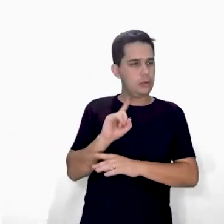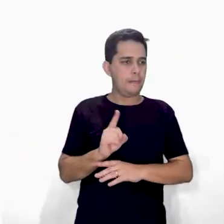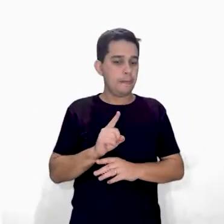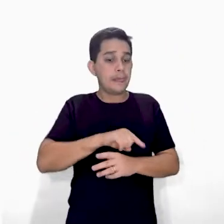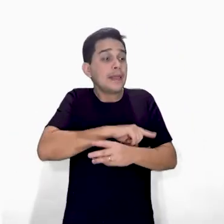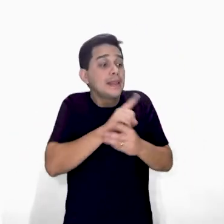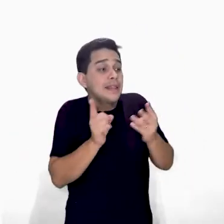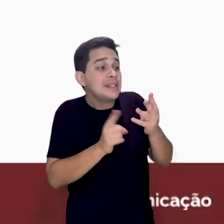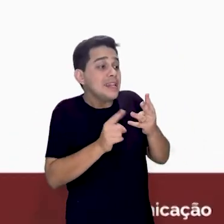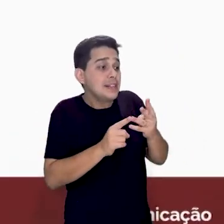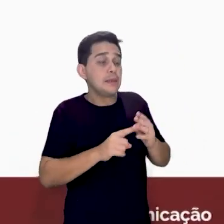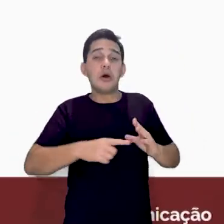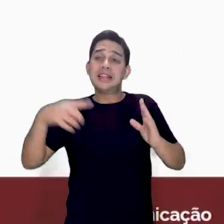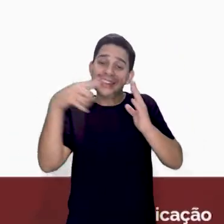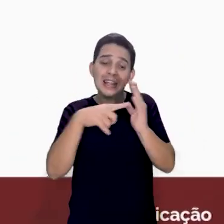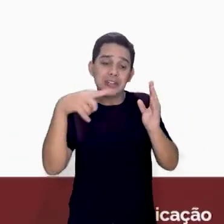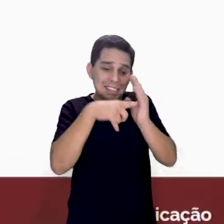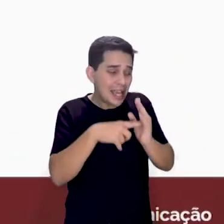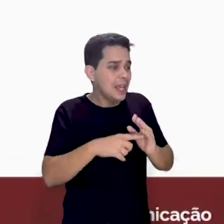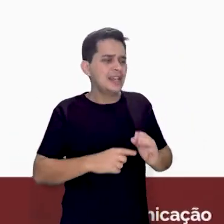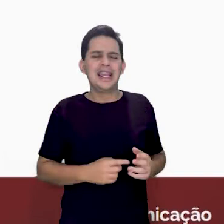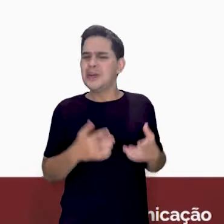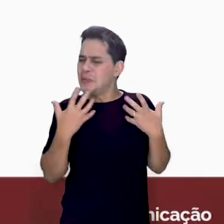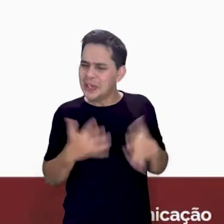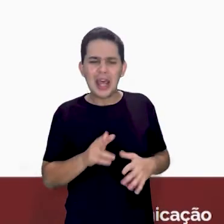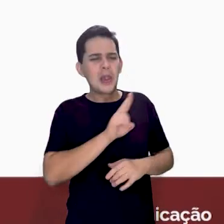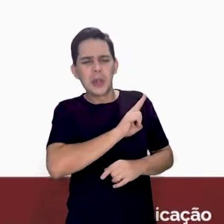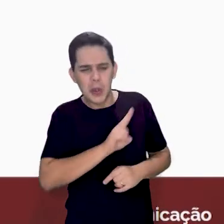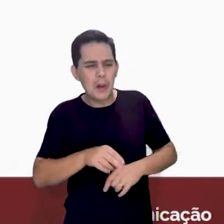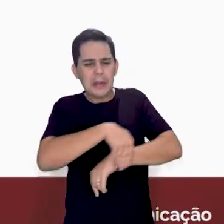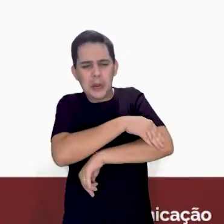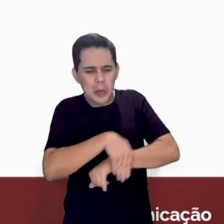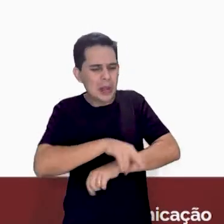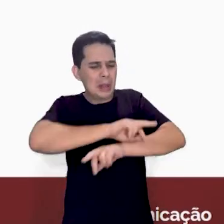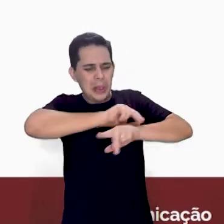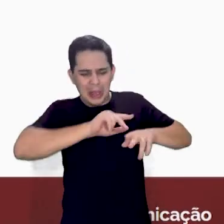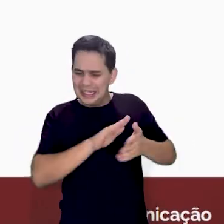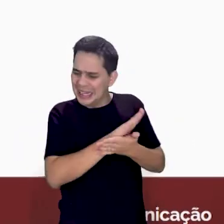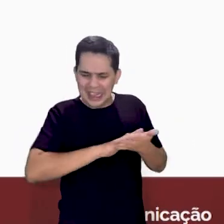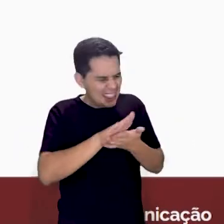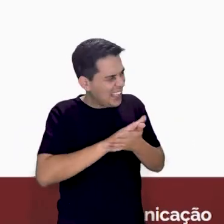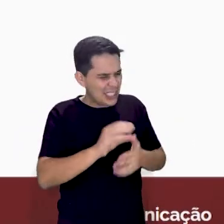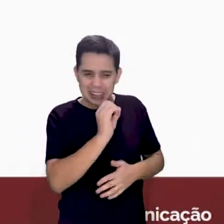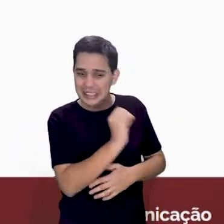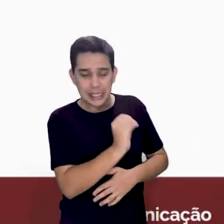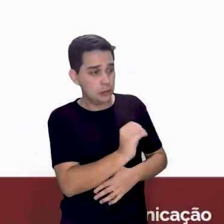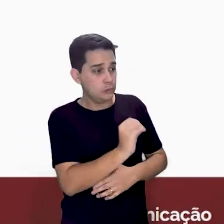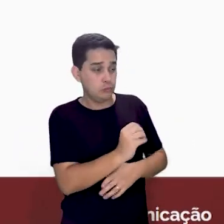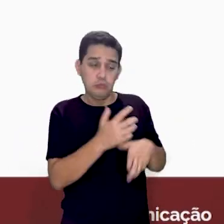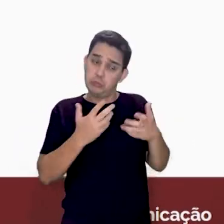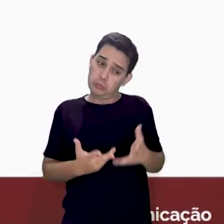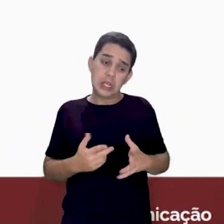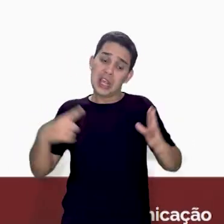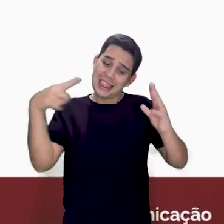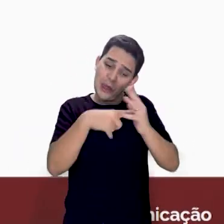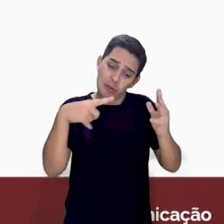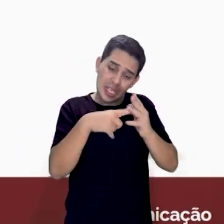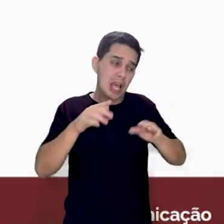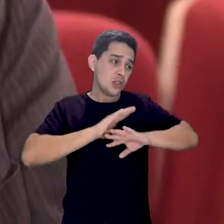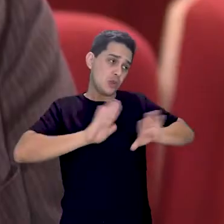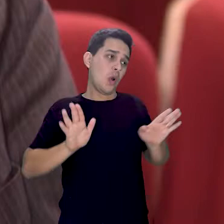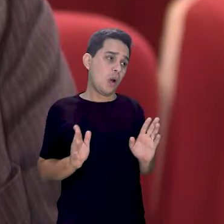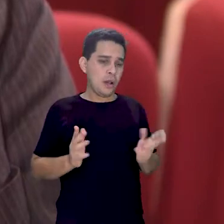se resguardar, ele diz que não quer se identificar. Então, nessa opção do anonimato, o indivíduo faz a opção